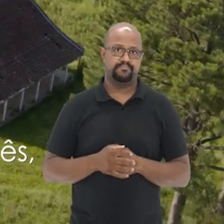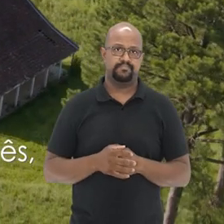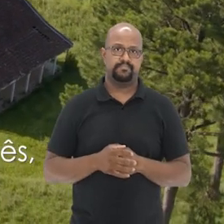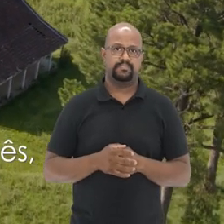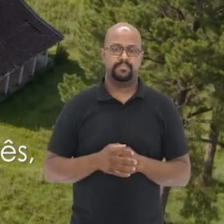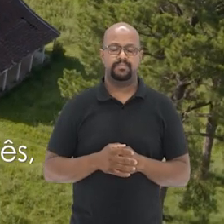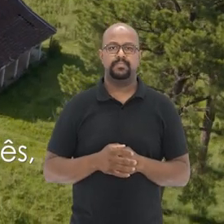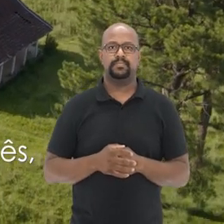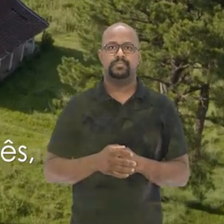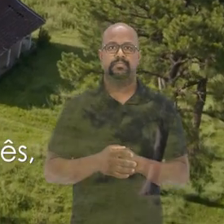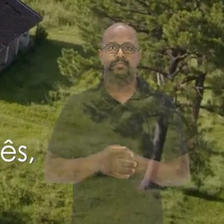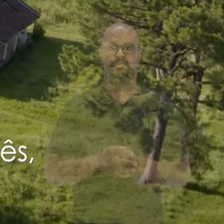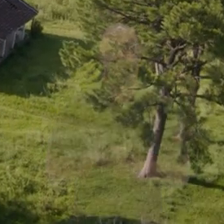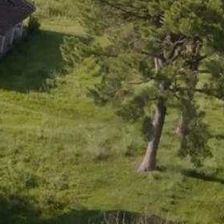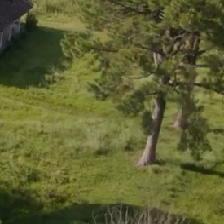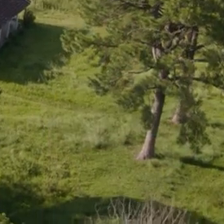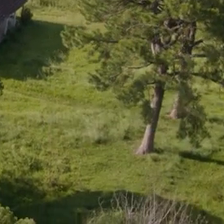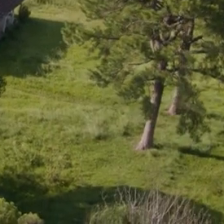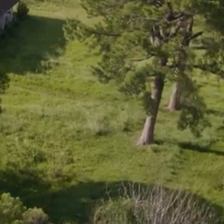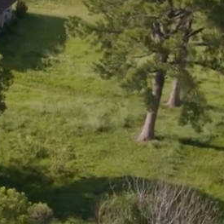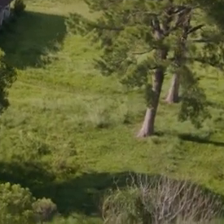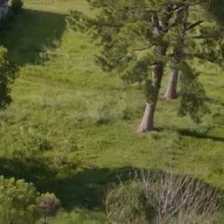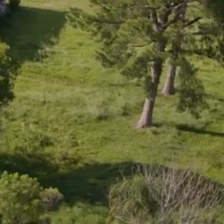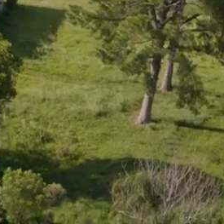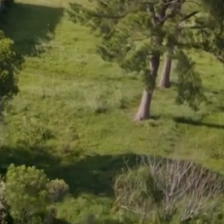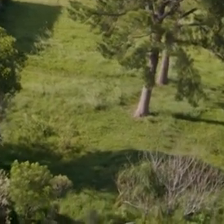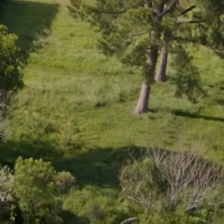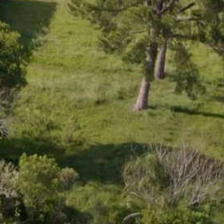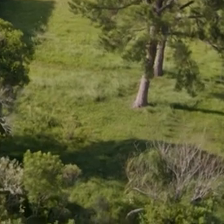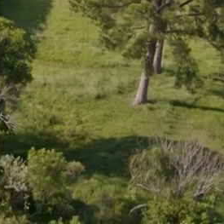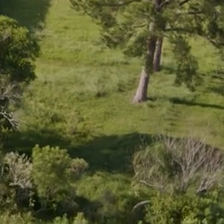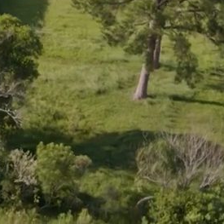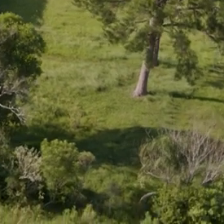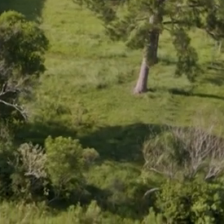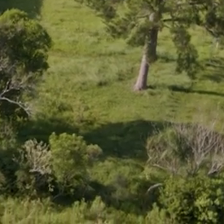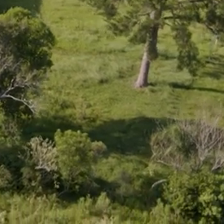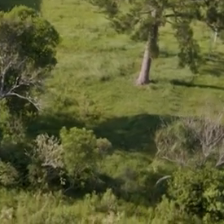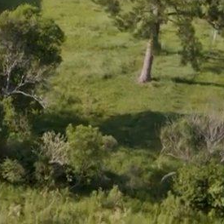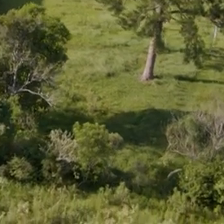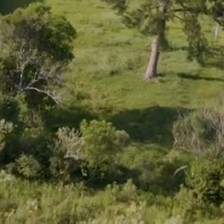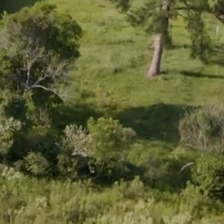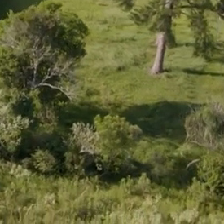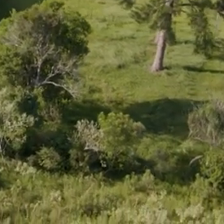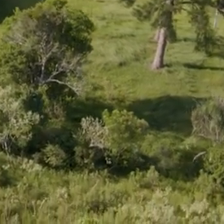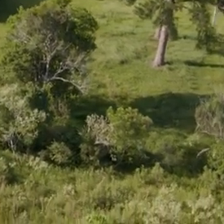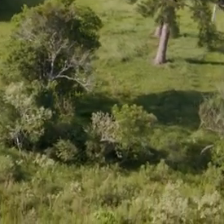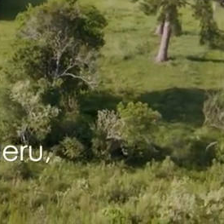Aí vem, tem que tu te entrar com ele, te vou com o Aremá, de Upivê, de Aguatá, de